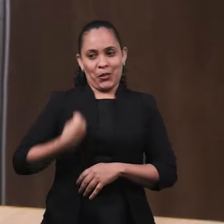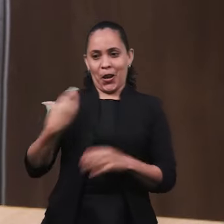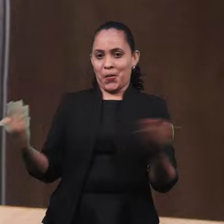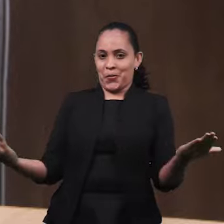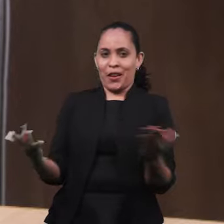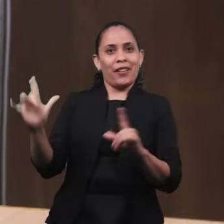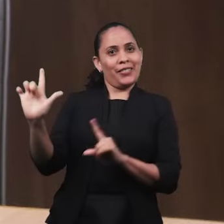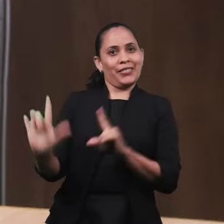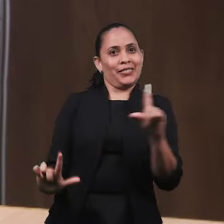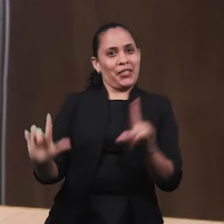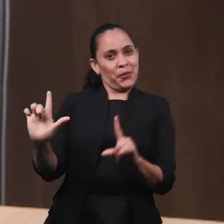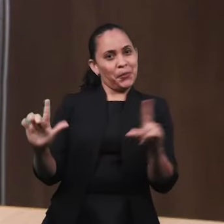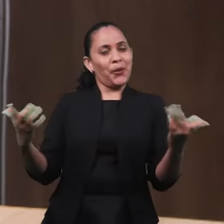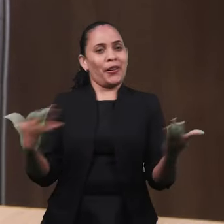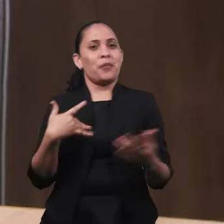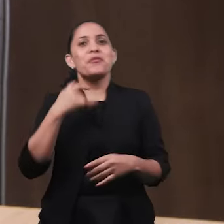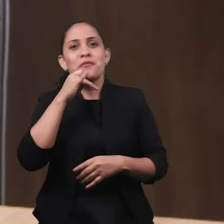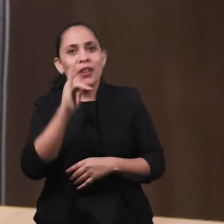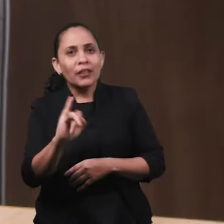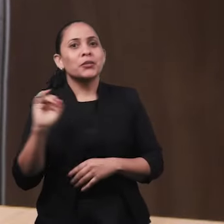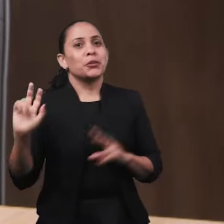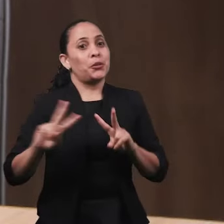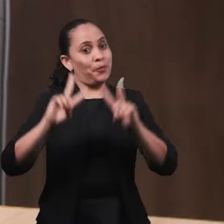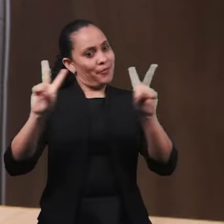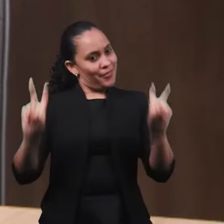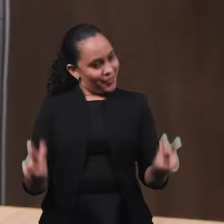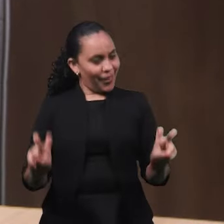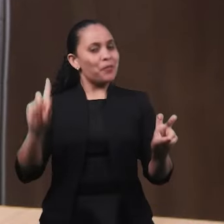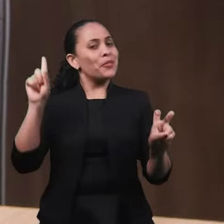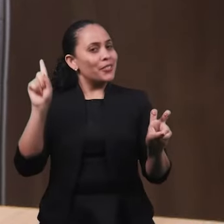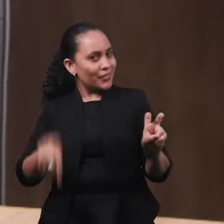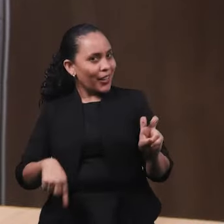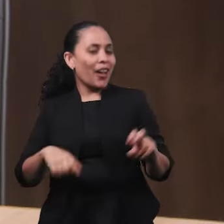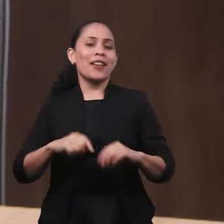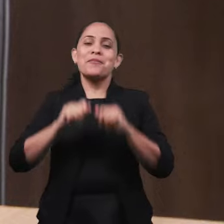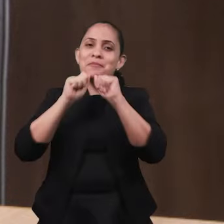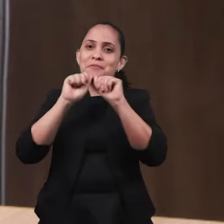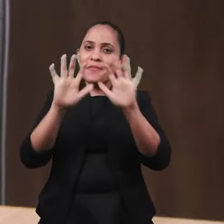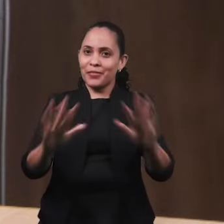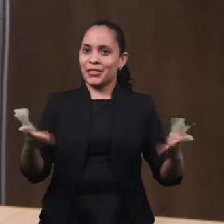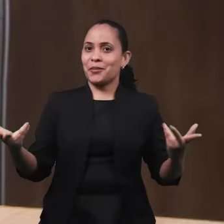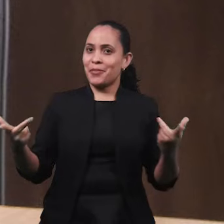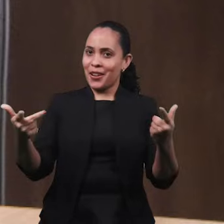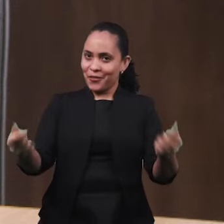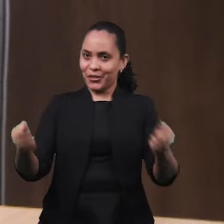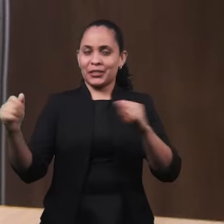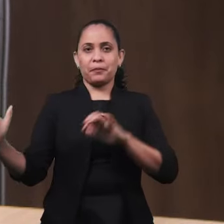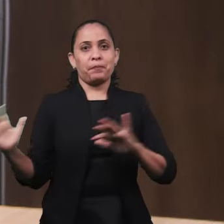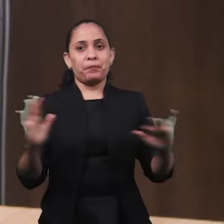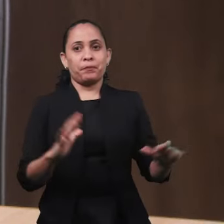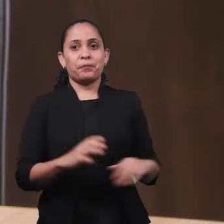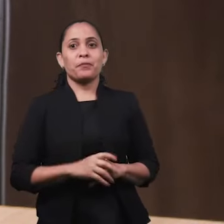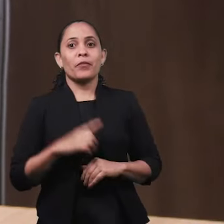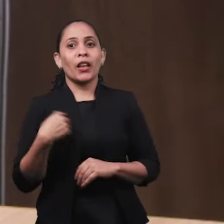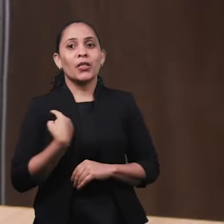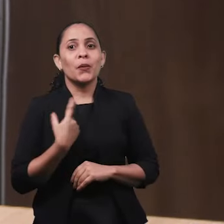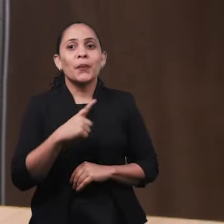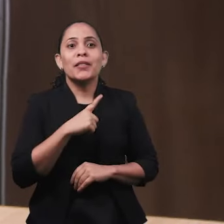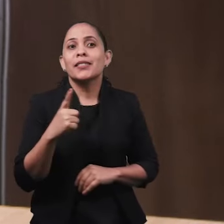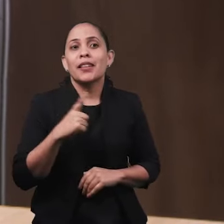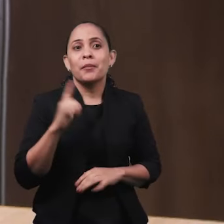estarmos aqui neste programa, né, pastor, falando sobre esse assunto, já é uma grande bênção, né? Com certeza. E nós